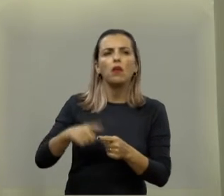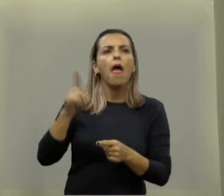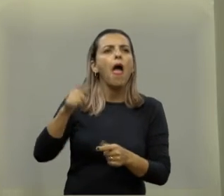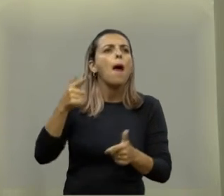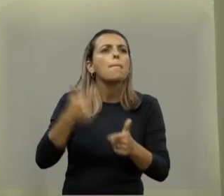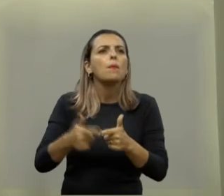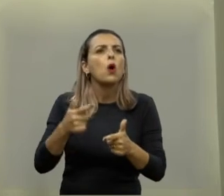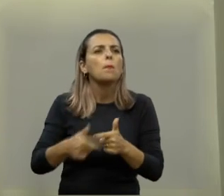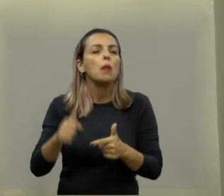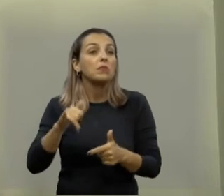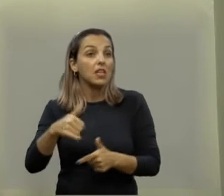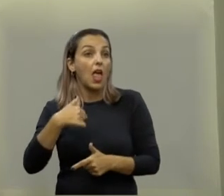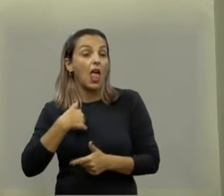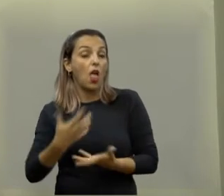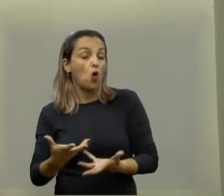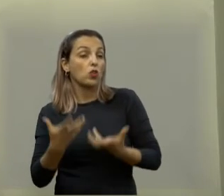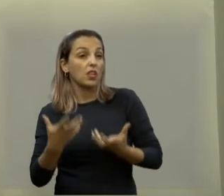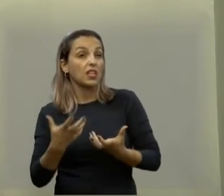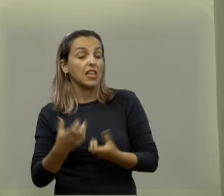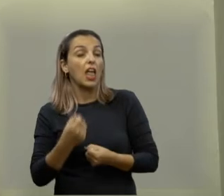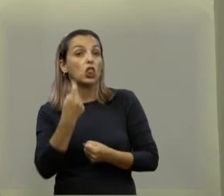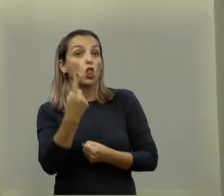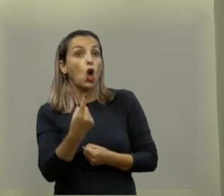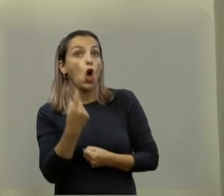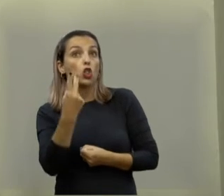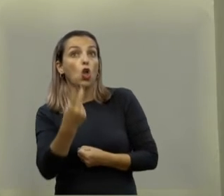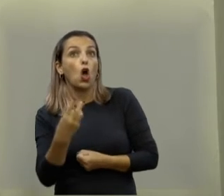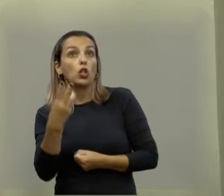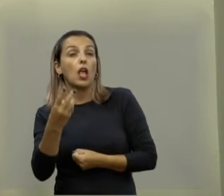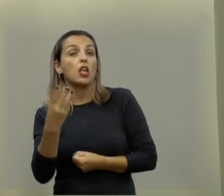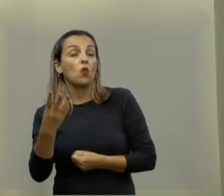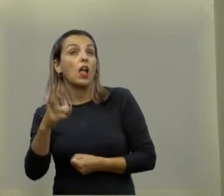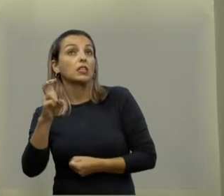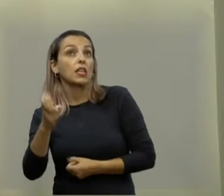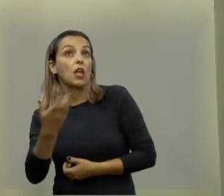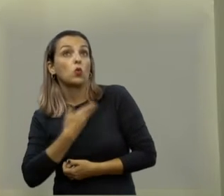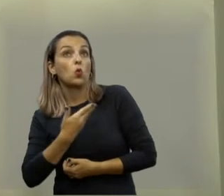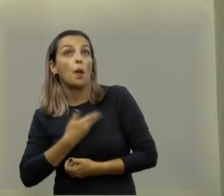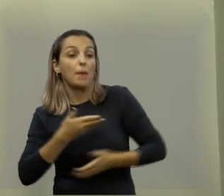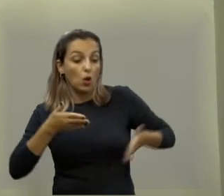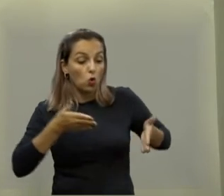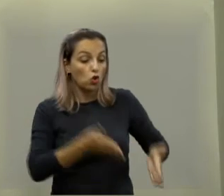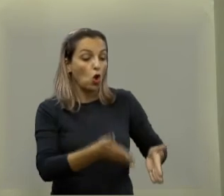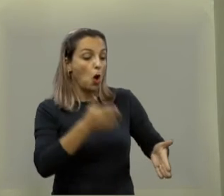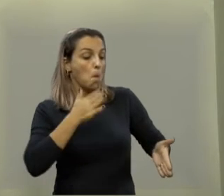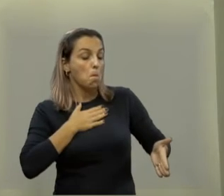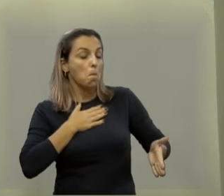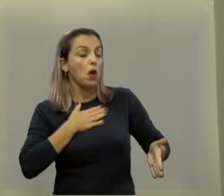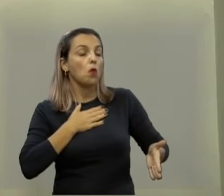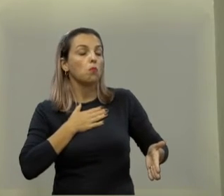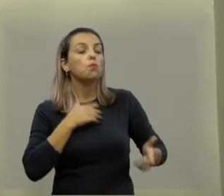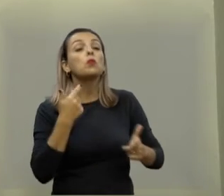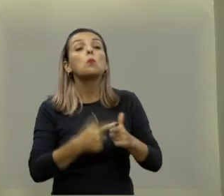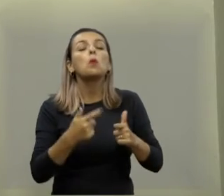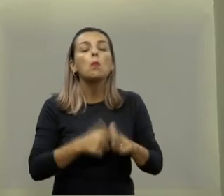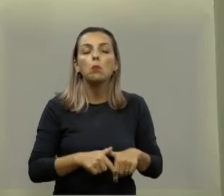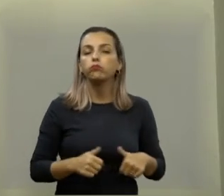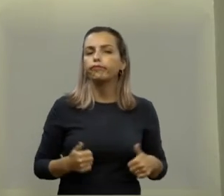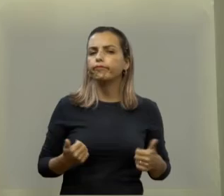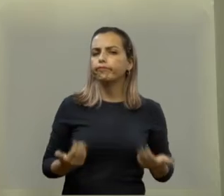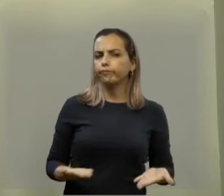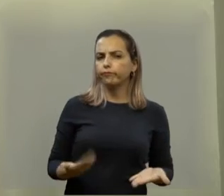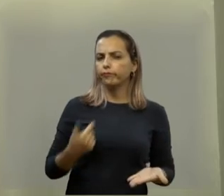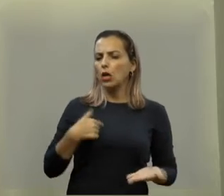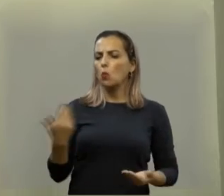problema se eu quiser enterrar dois três quatro ou cinco amigos no meu túmulo Qual o problema de eu querer